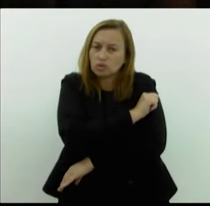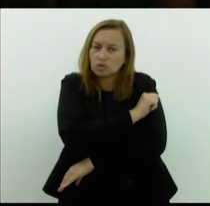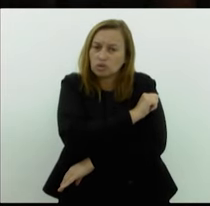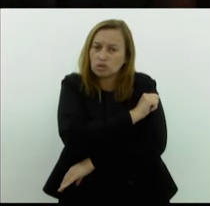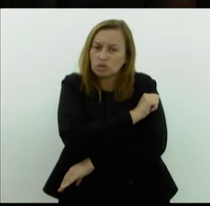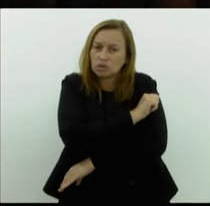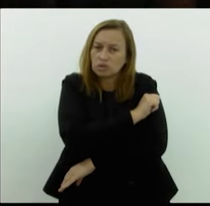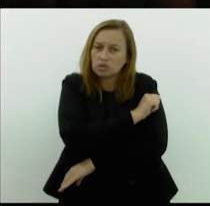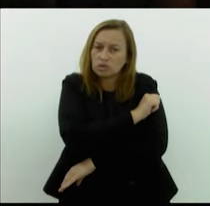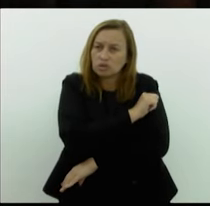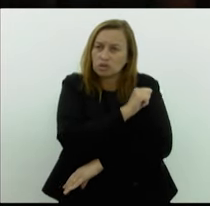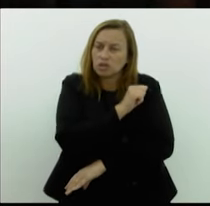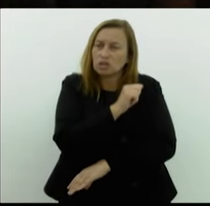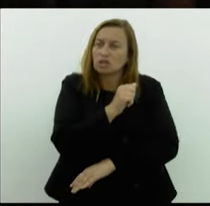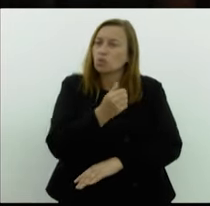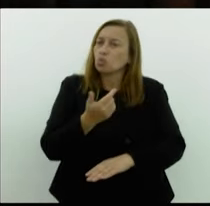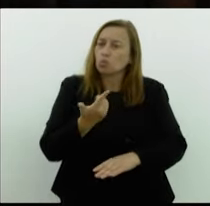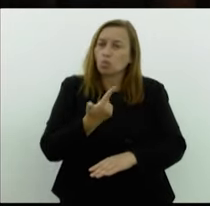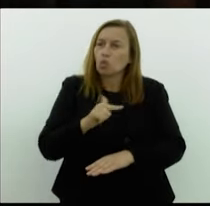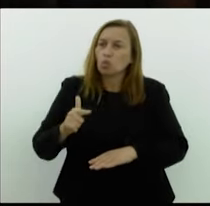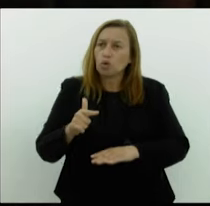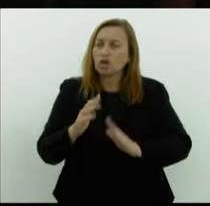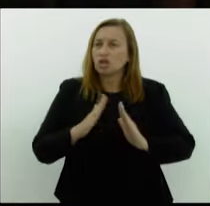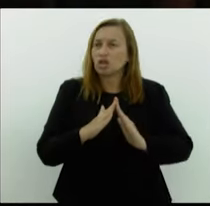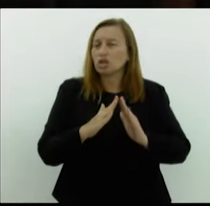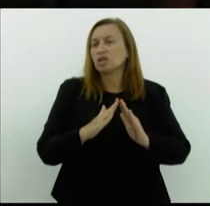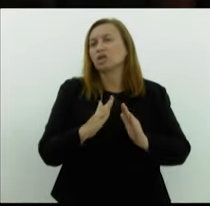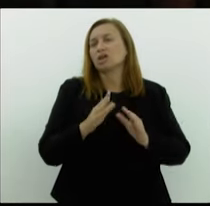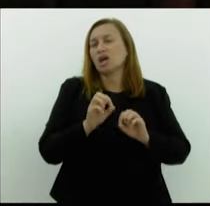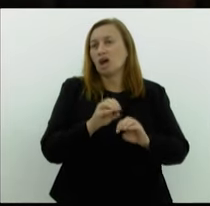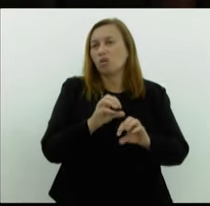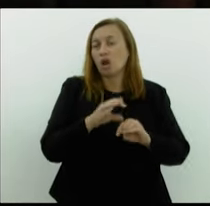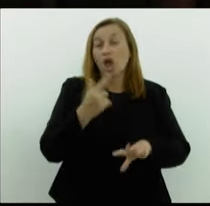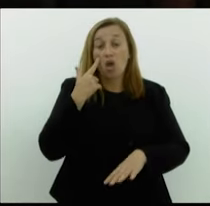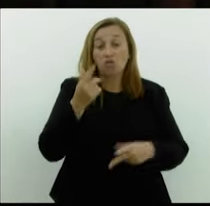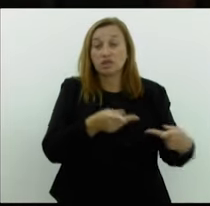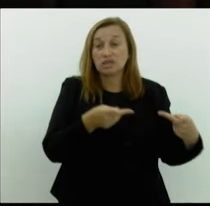atualmente, com a minha equipe, 110 escolas.